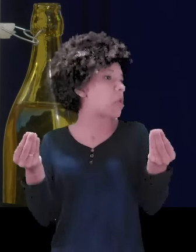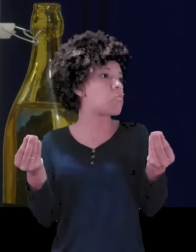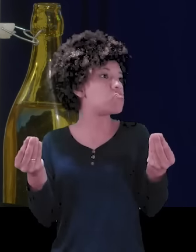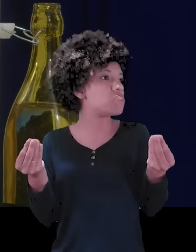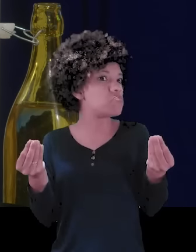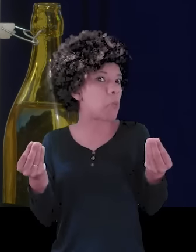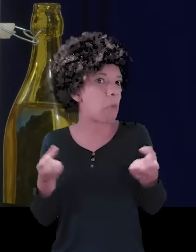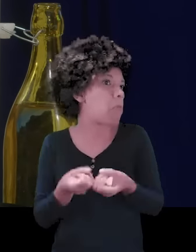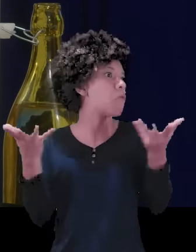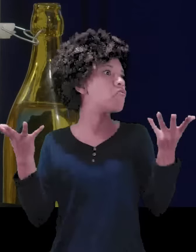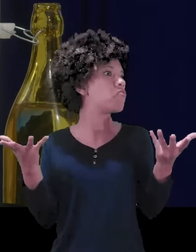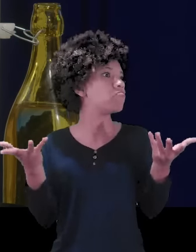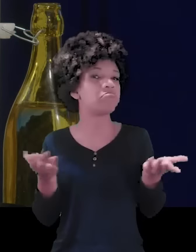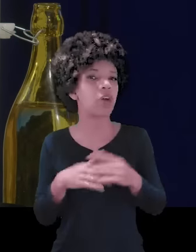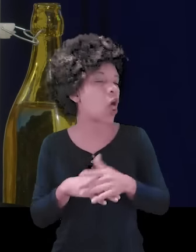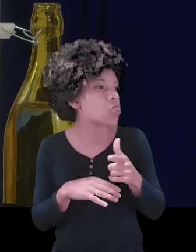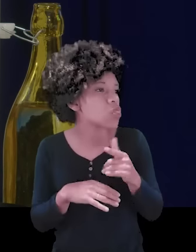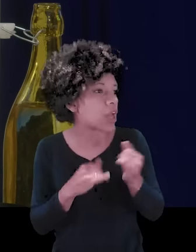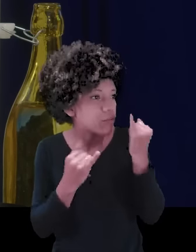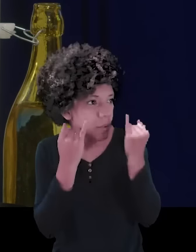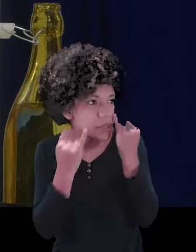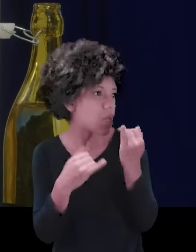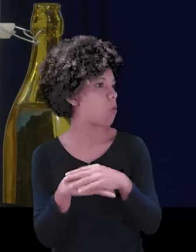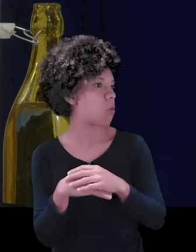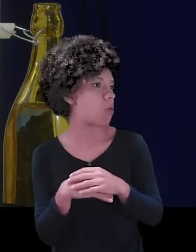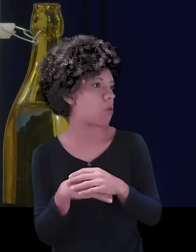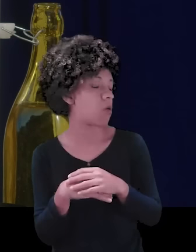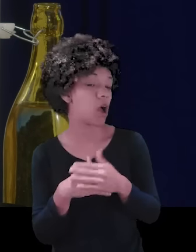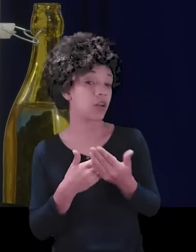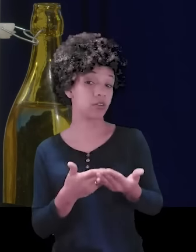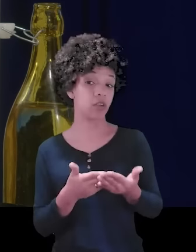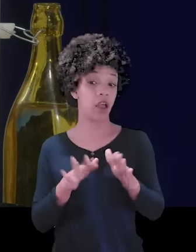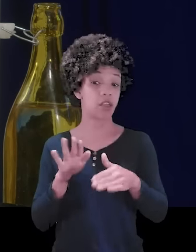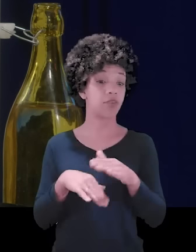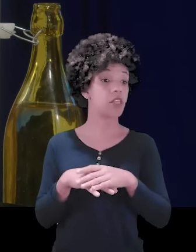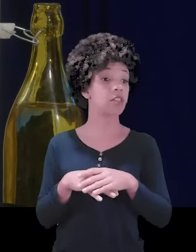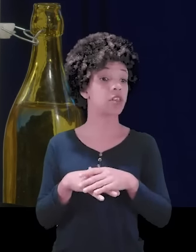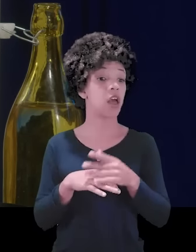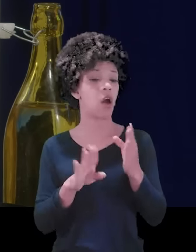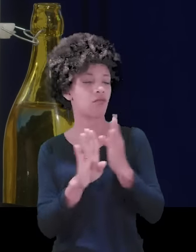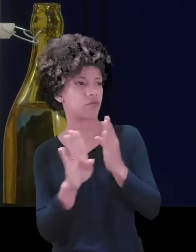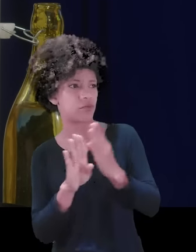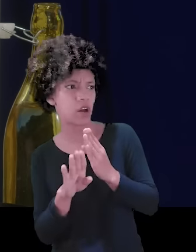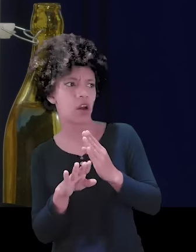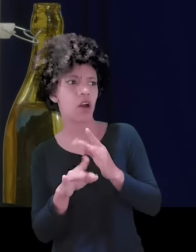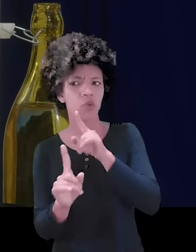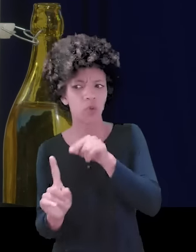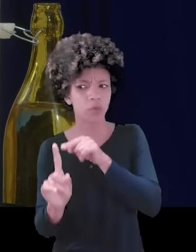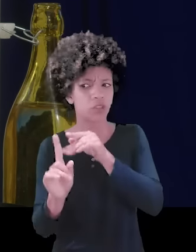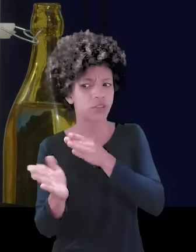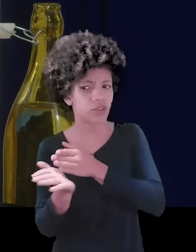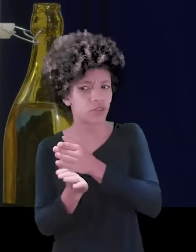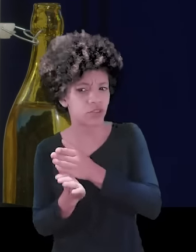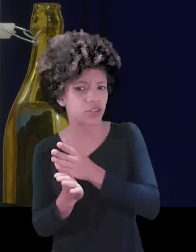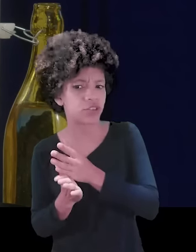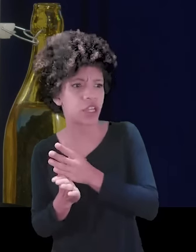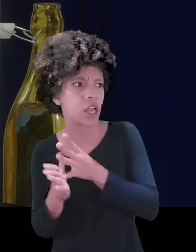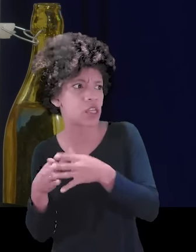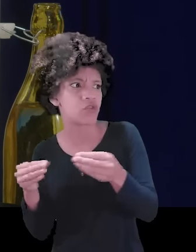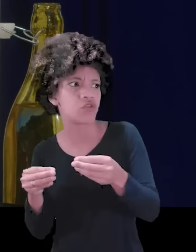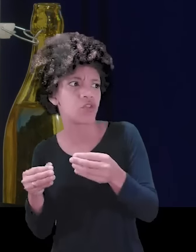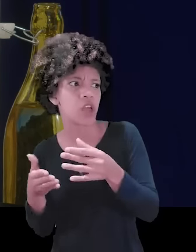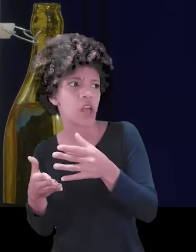o tem notícia e assim muitas linhas de investigação foram nesse sentido sabe mas até hoje não